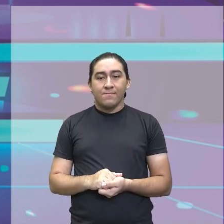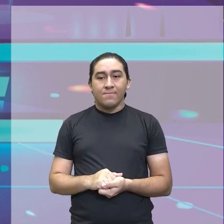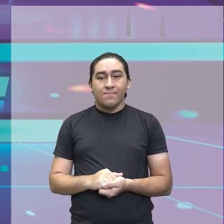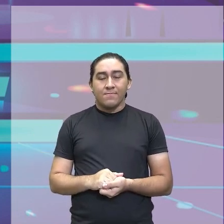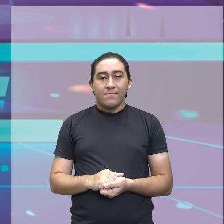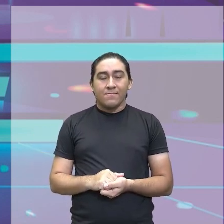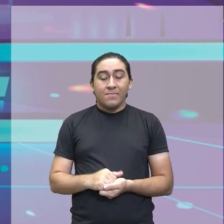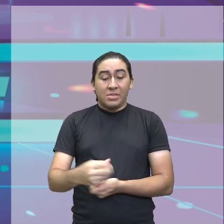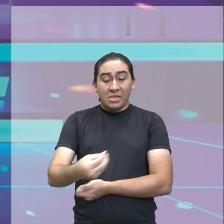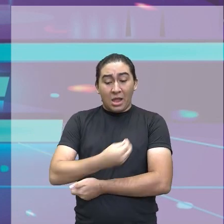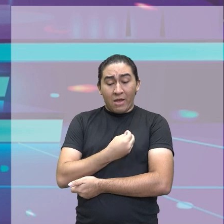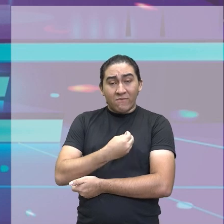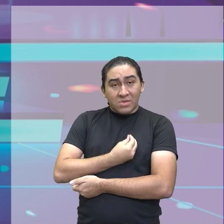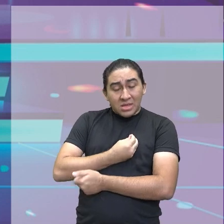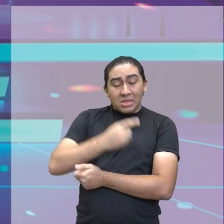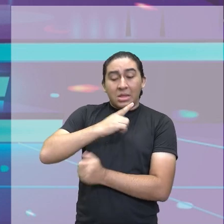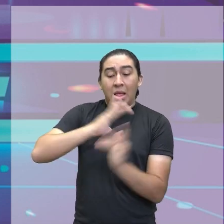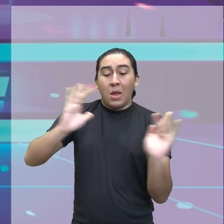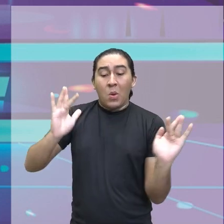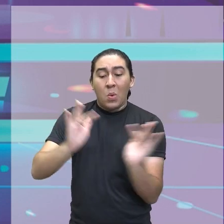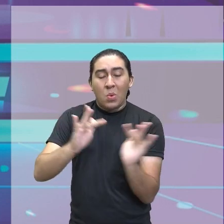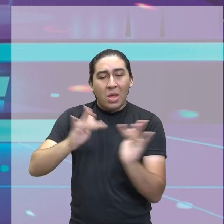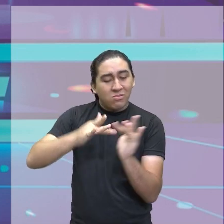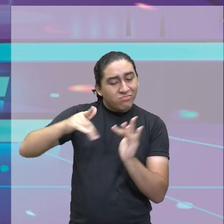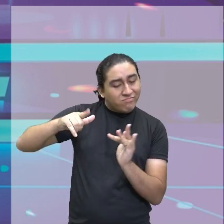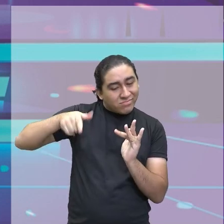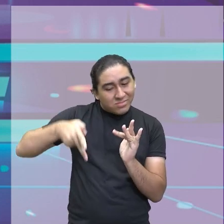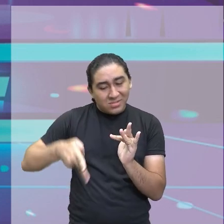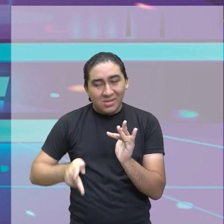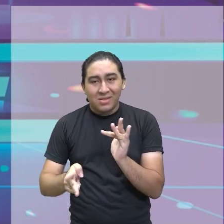vida numa sinfonia sem fim.